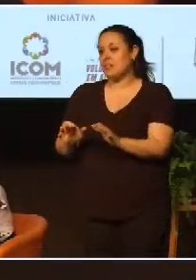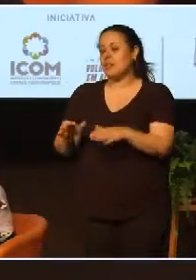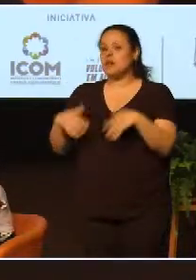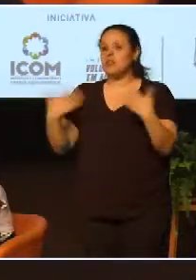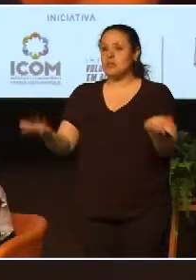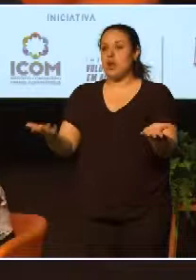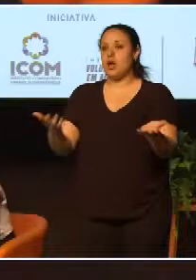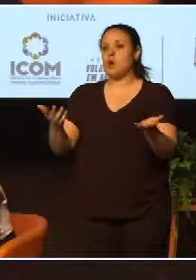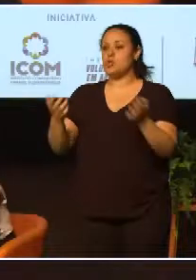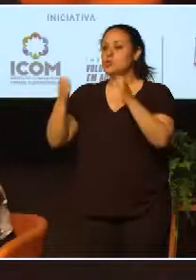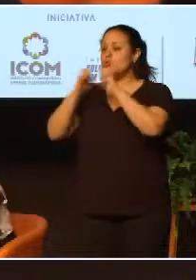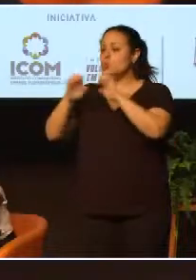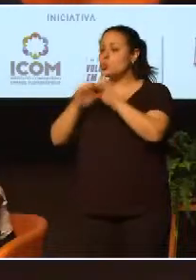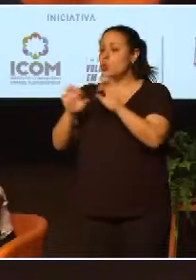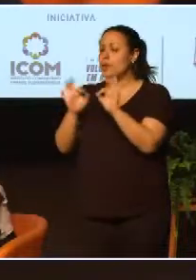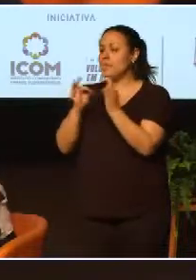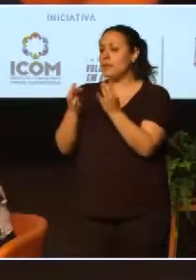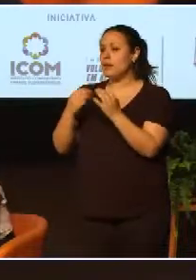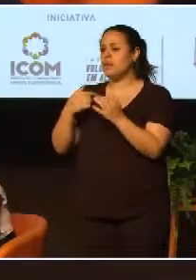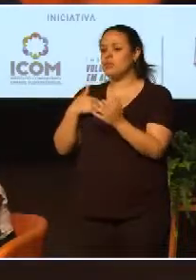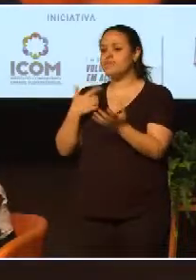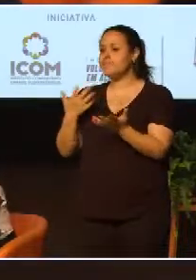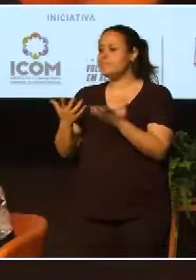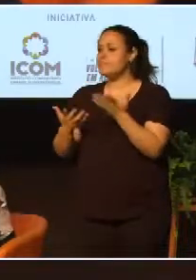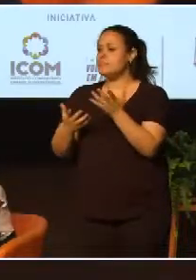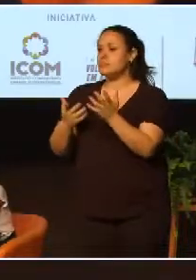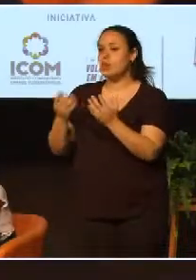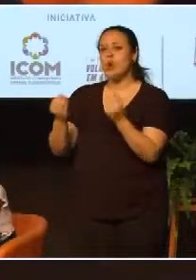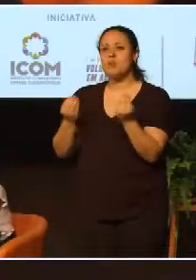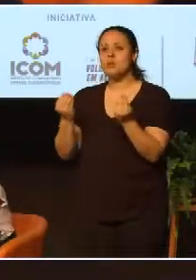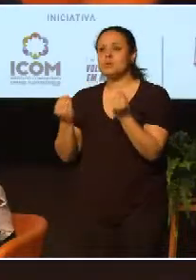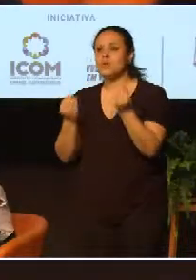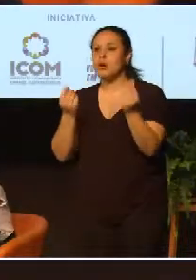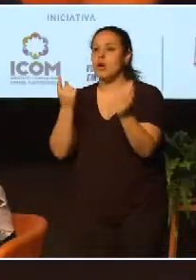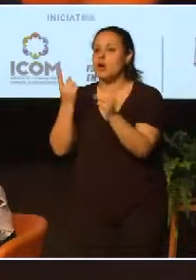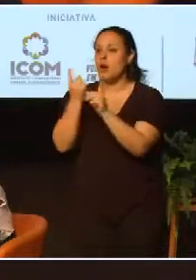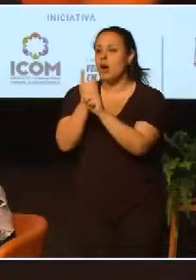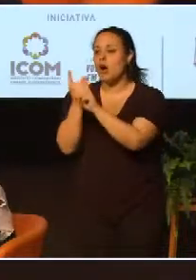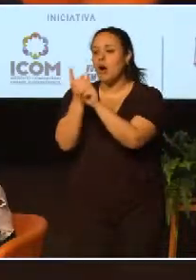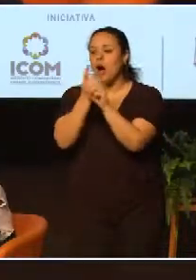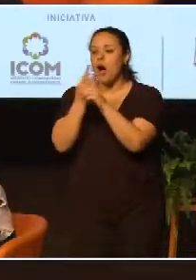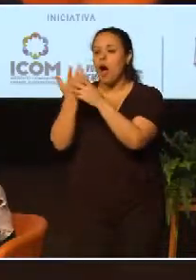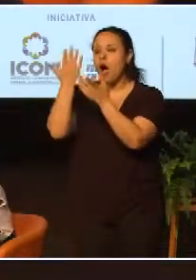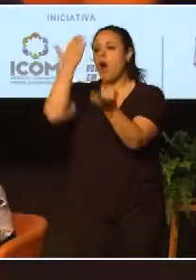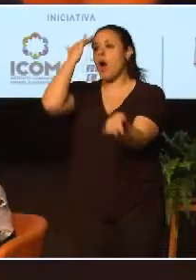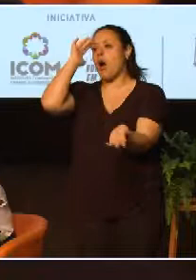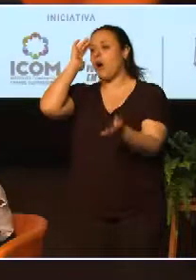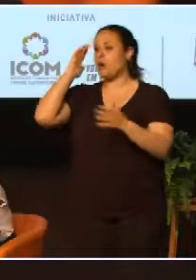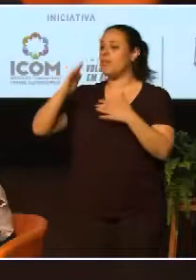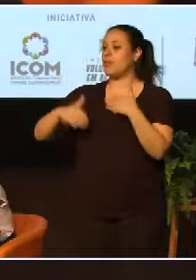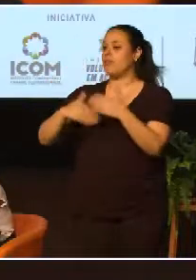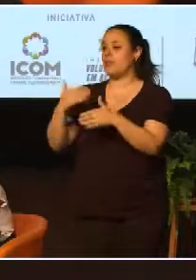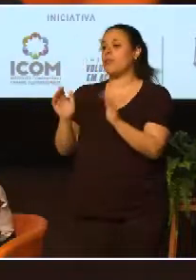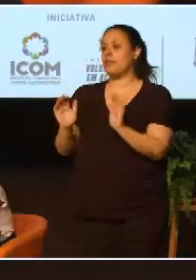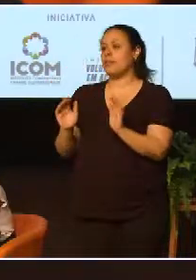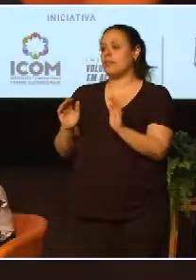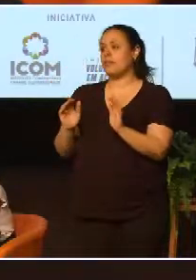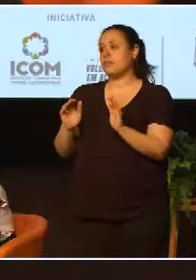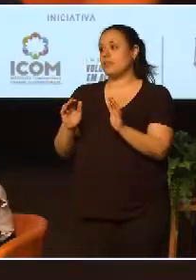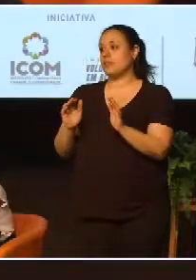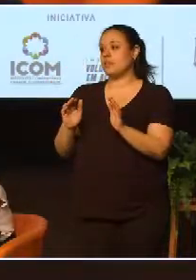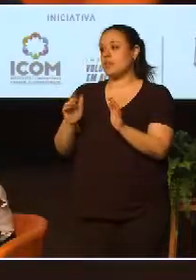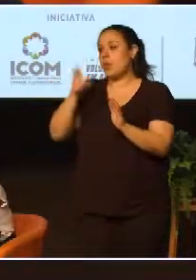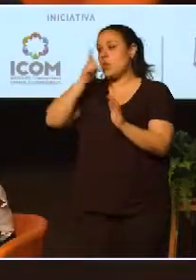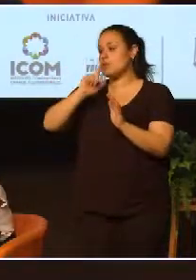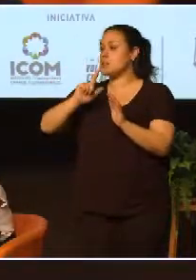tempo. E fui buscando isso na minha vida, de ter essa estrutura familiar. E hoje, como é que isso se